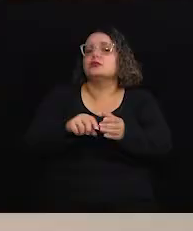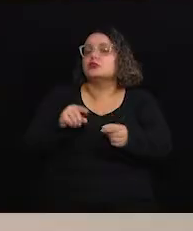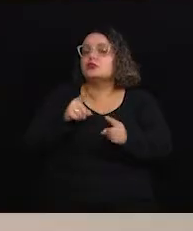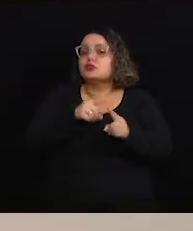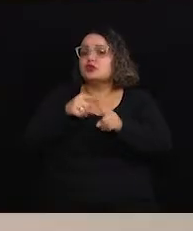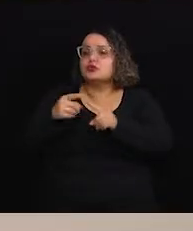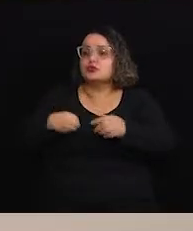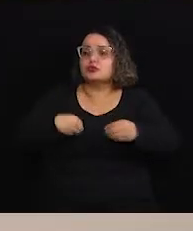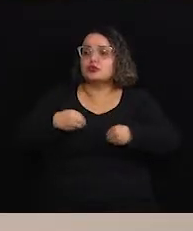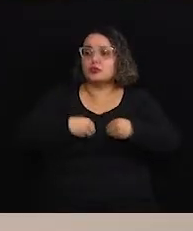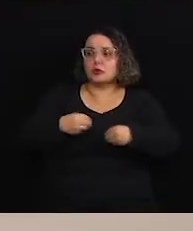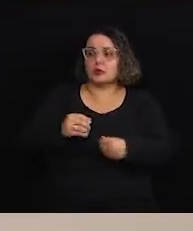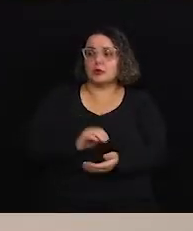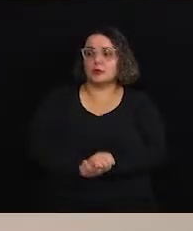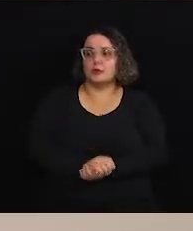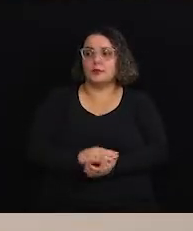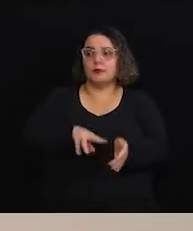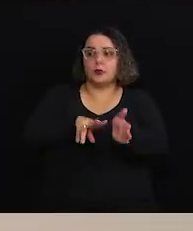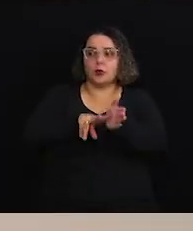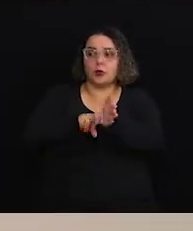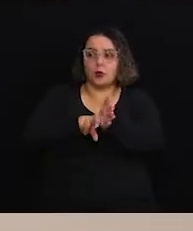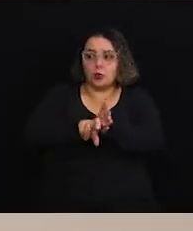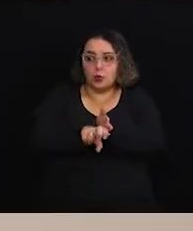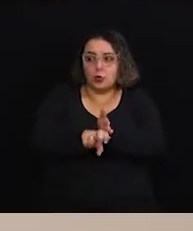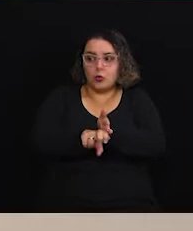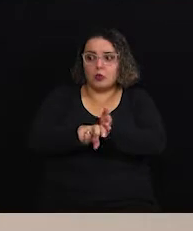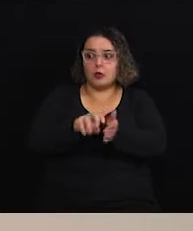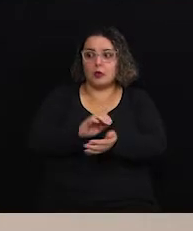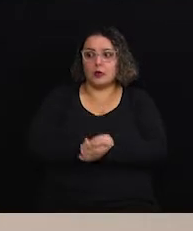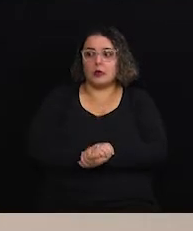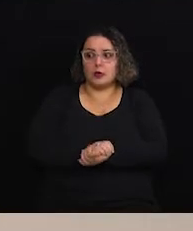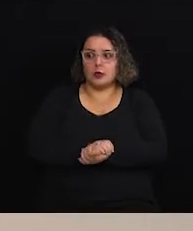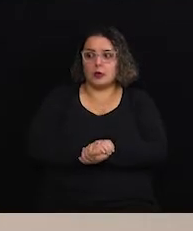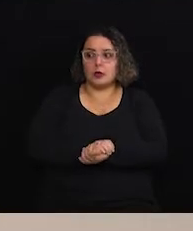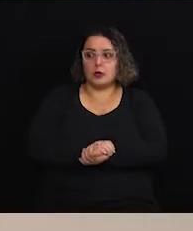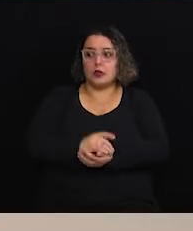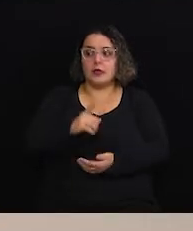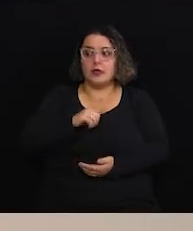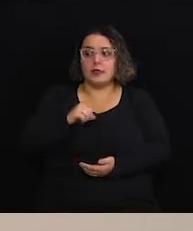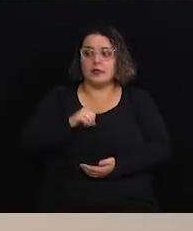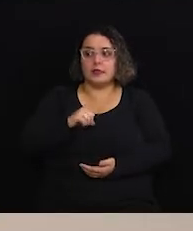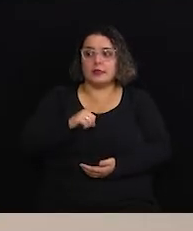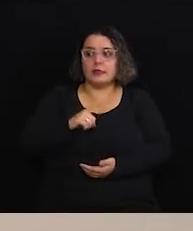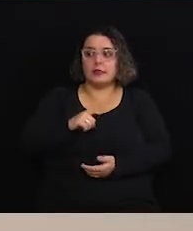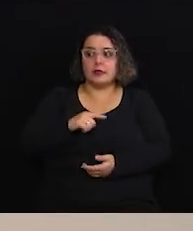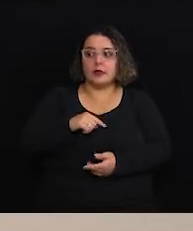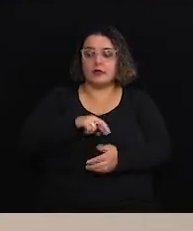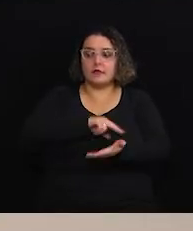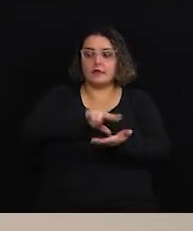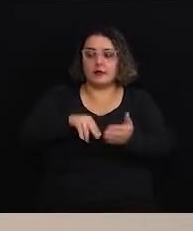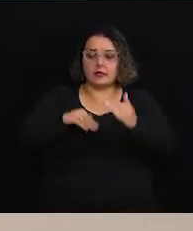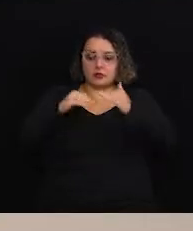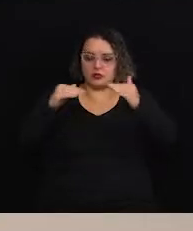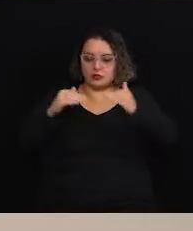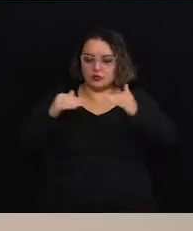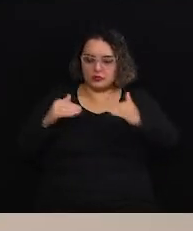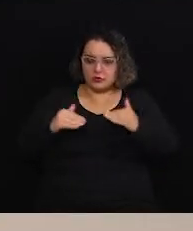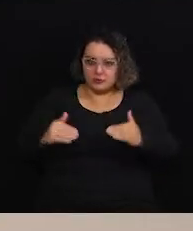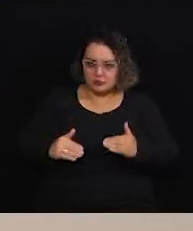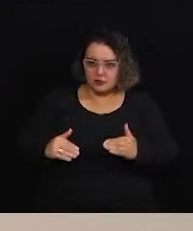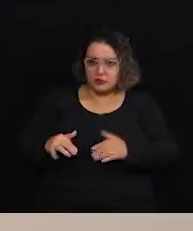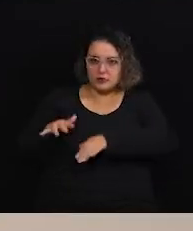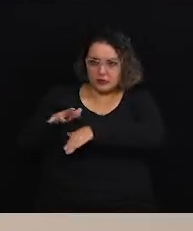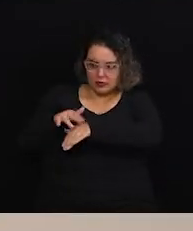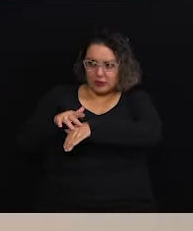exame? O diagnóstico, né, porque assim, a gente tem vários graus de endometriose. As